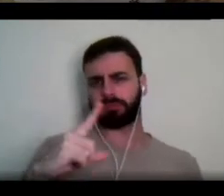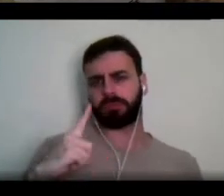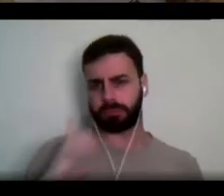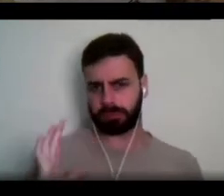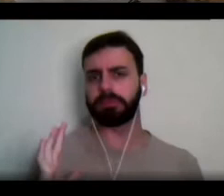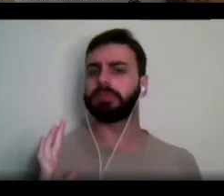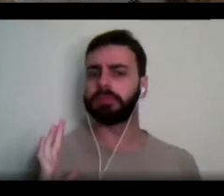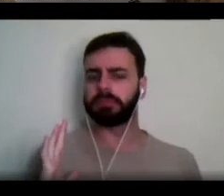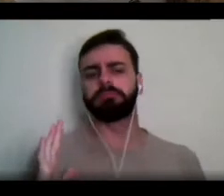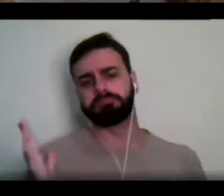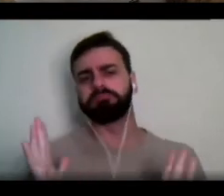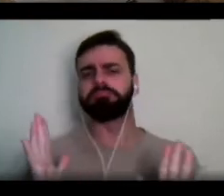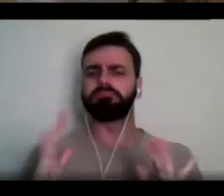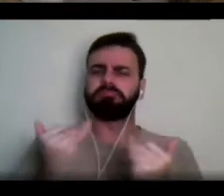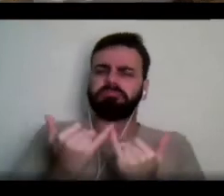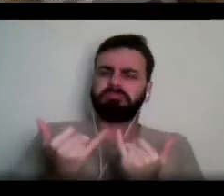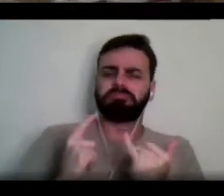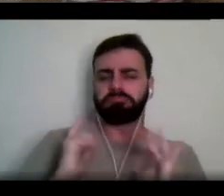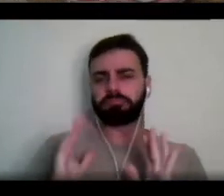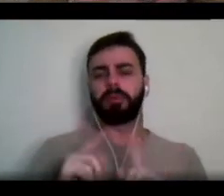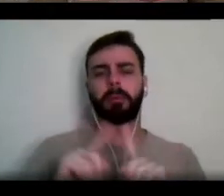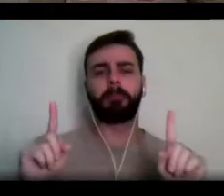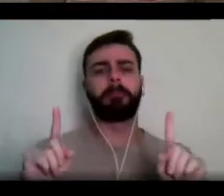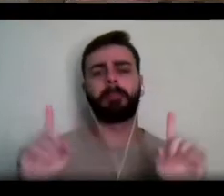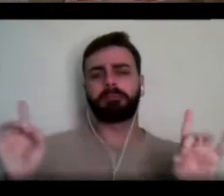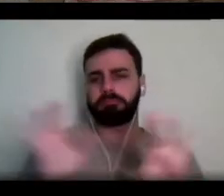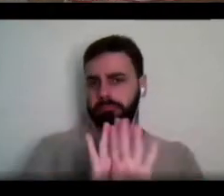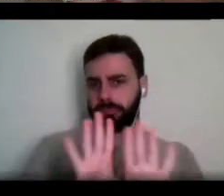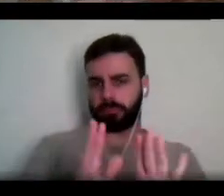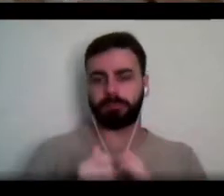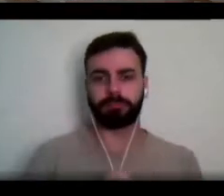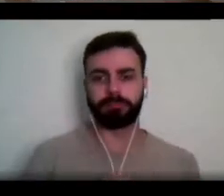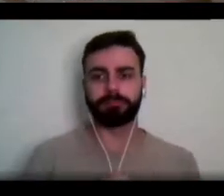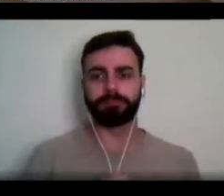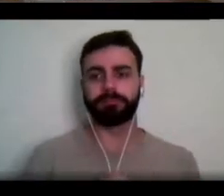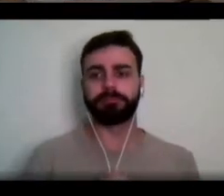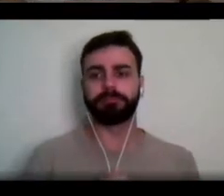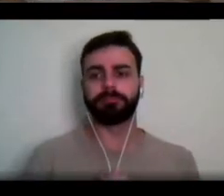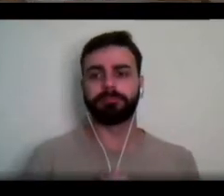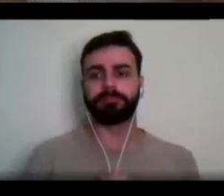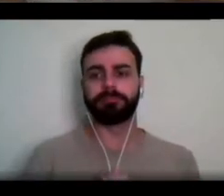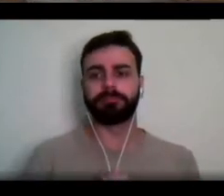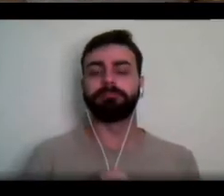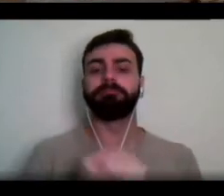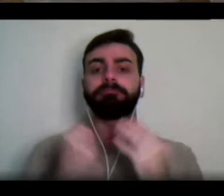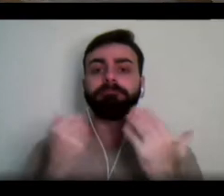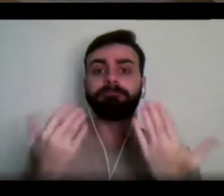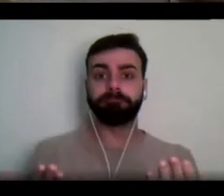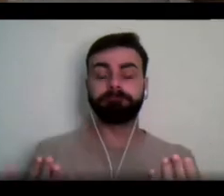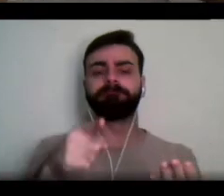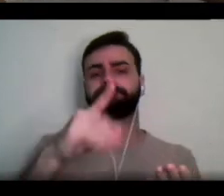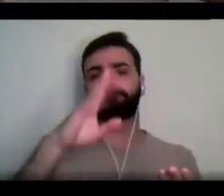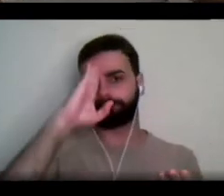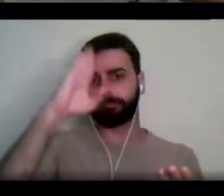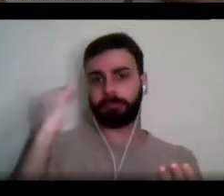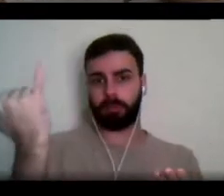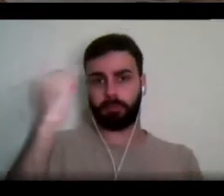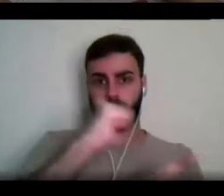721,4 quilômetros, mais ou menos. Né? Tem umas aproximações aí no meio da conta, mas são só contas.